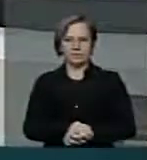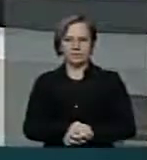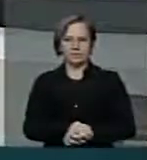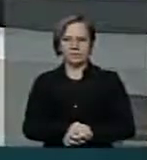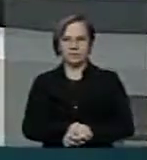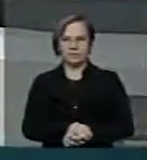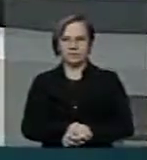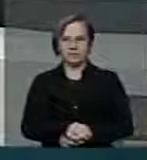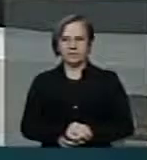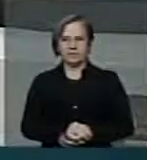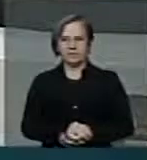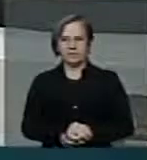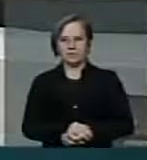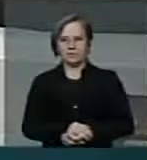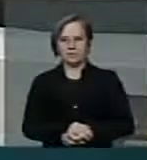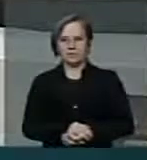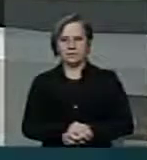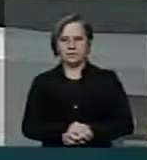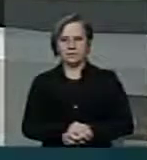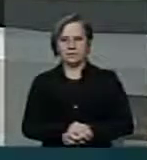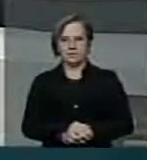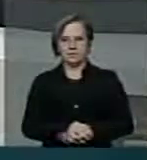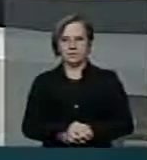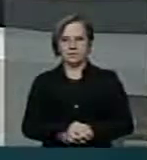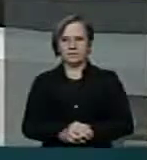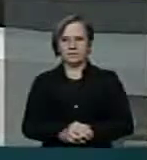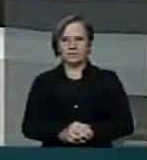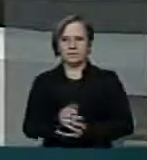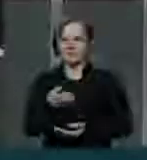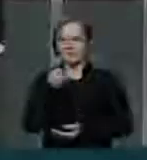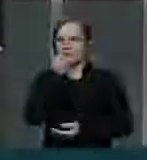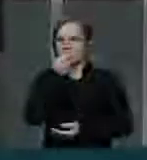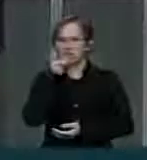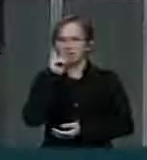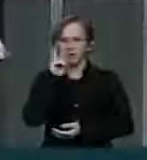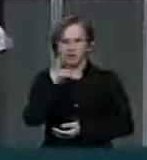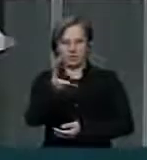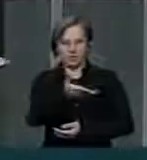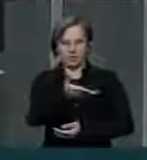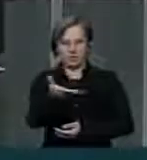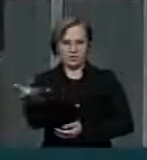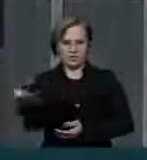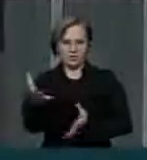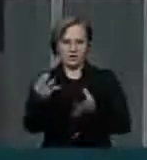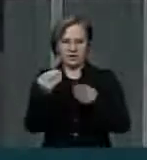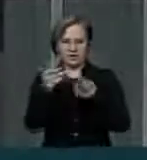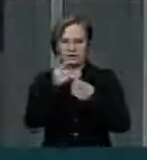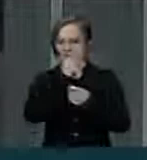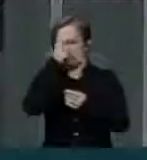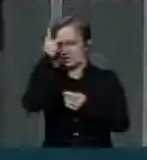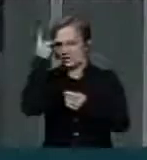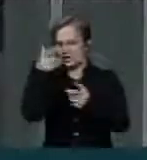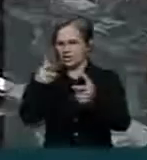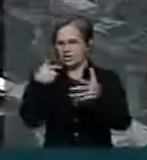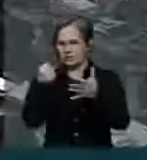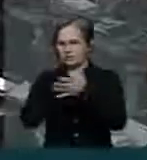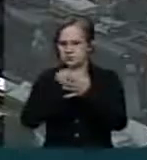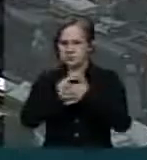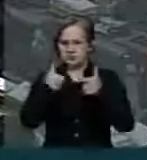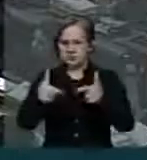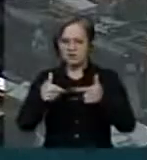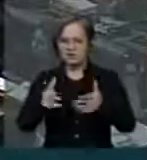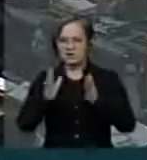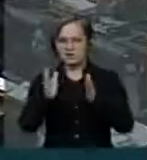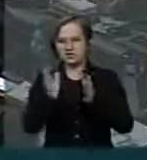Já é bom ver aqui nesse plenário tanta gente que está brigando por transporte há tanto tempo, né,